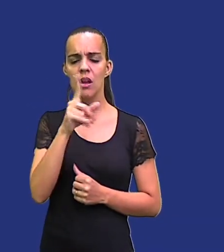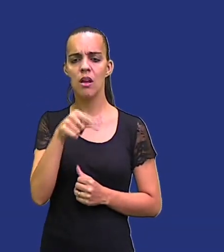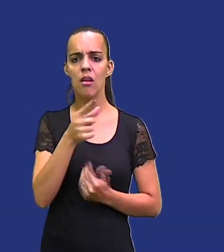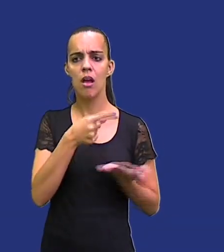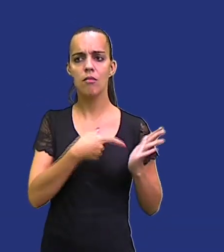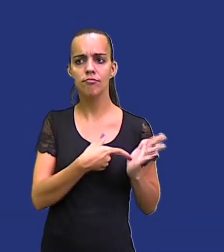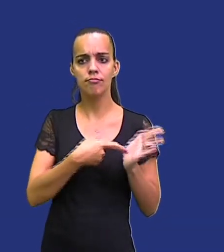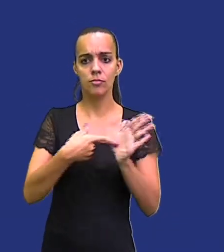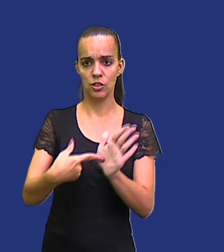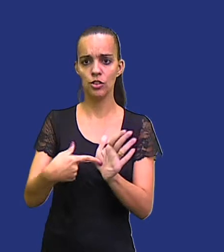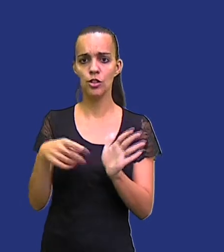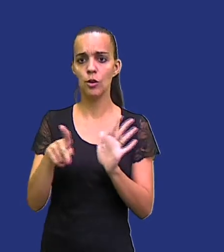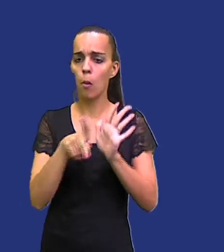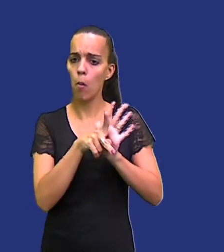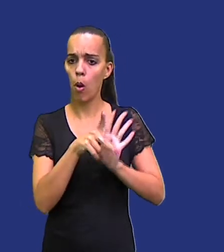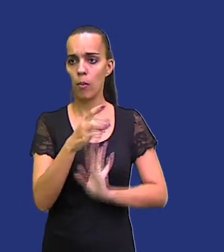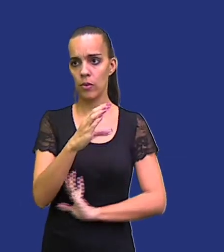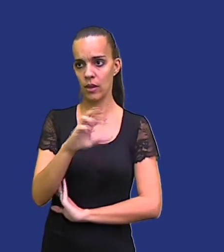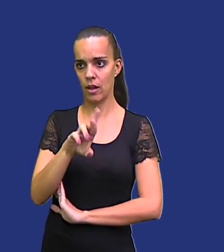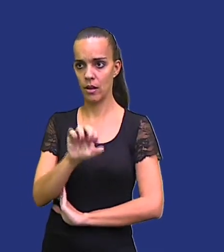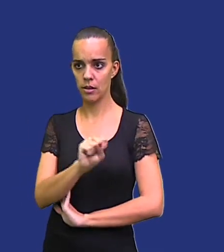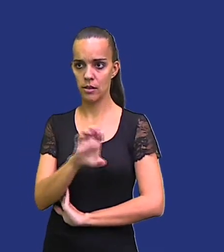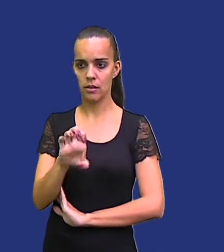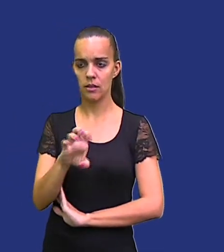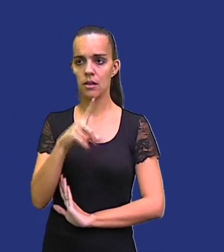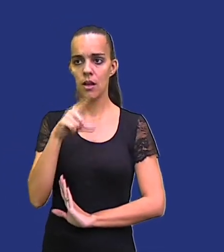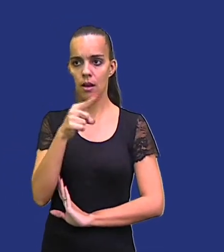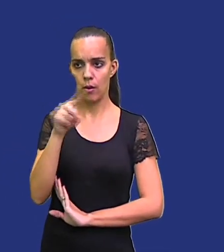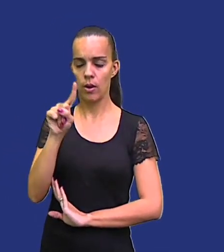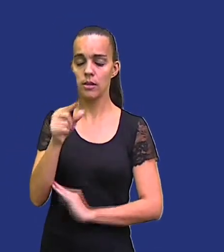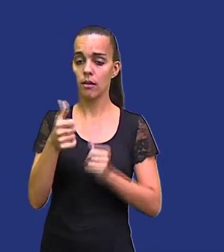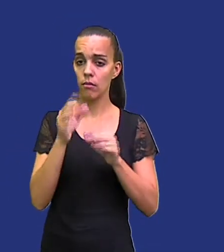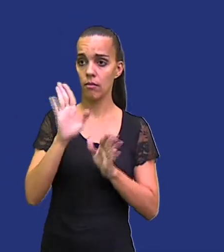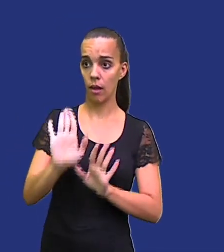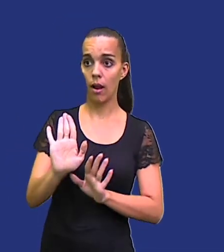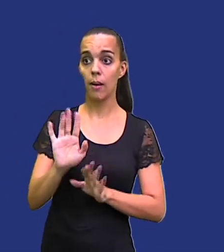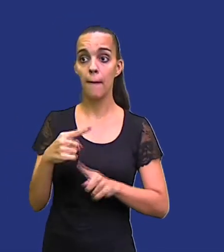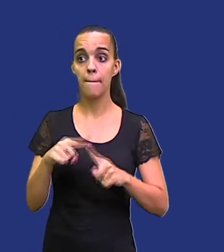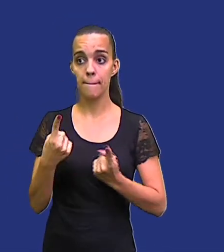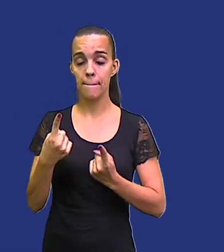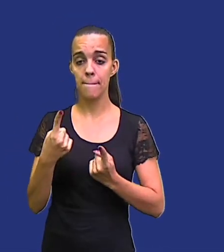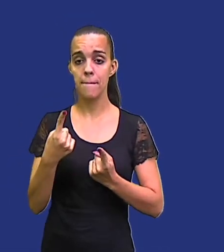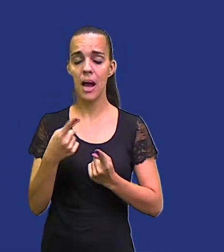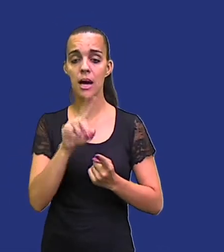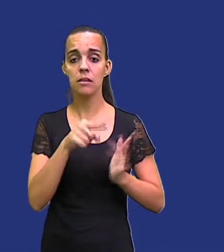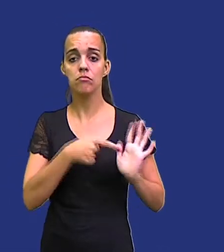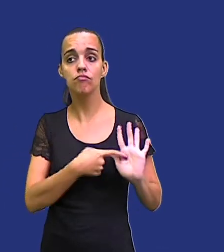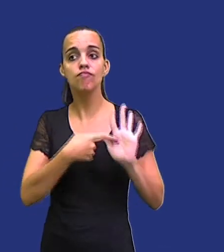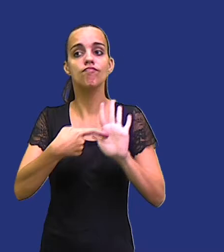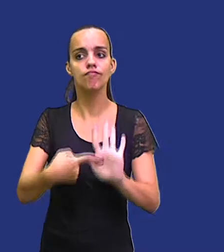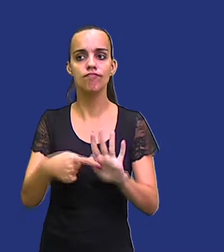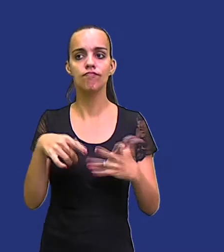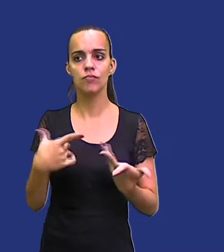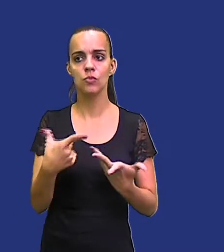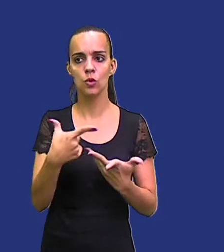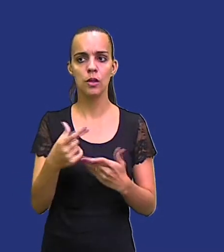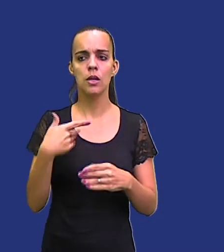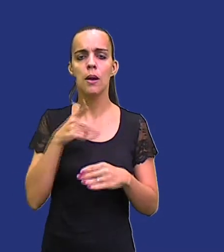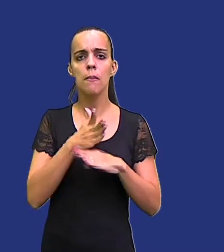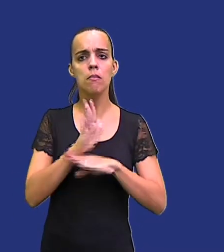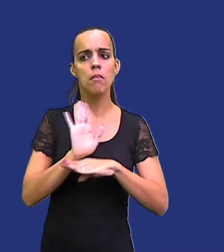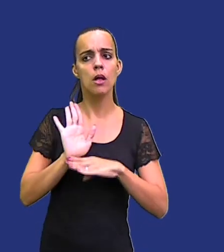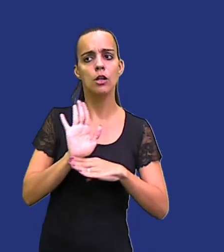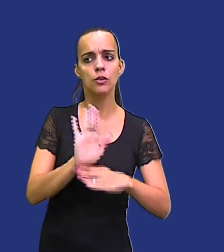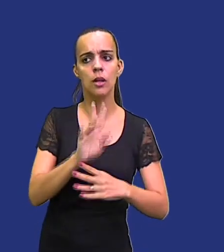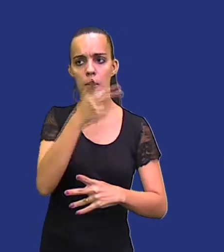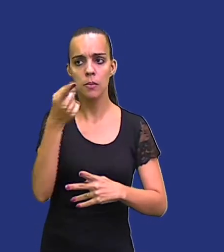indicativo de crase. Ou seja, o acento está lá para indicar, para avisar para o leitor